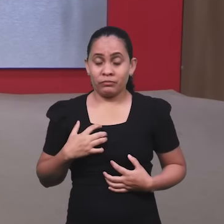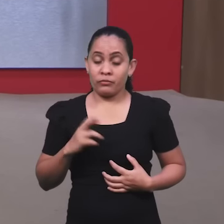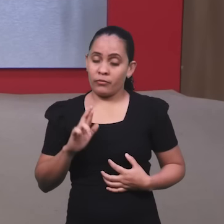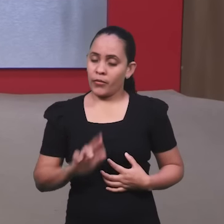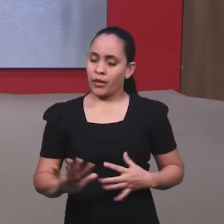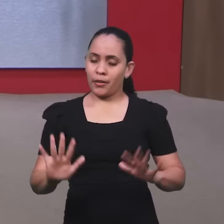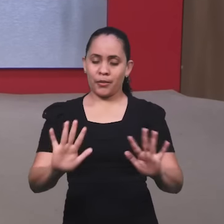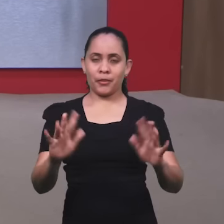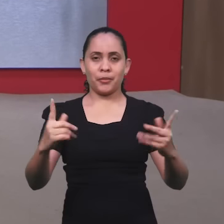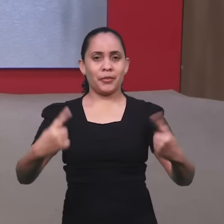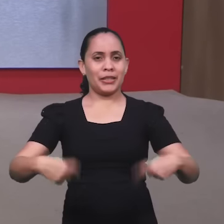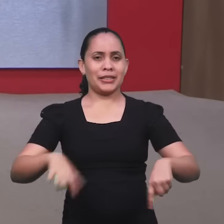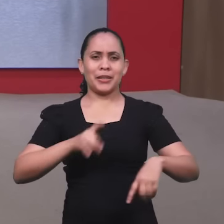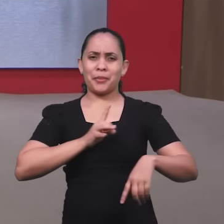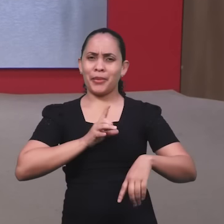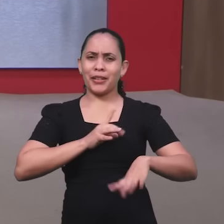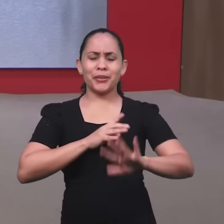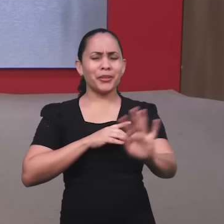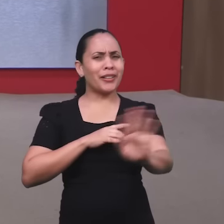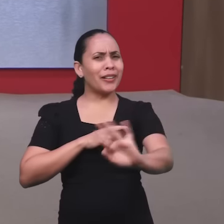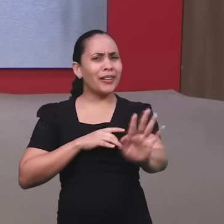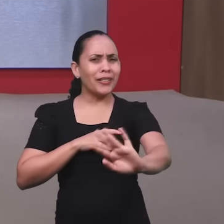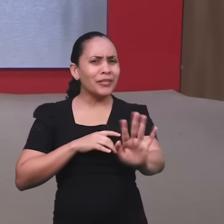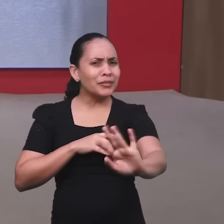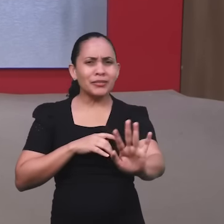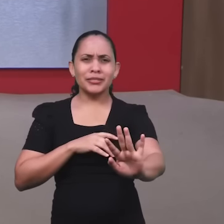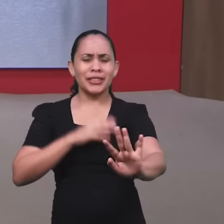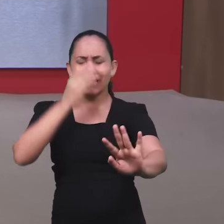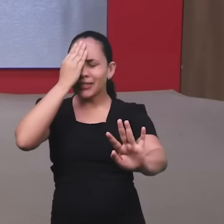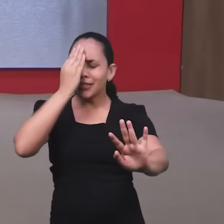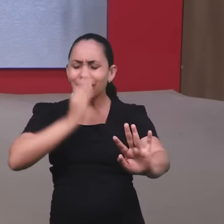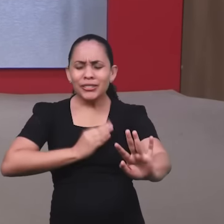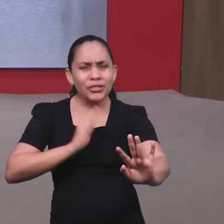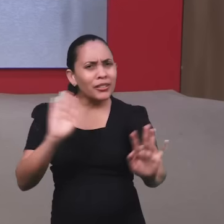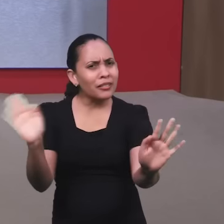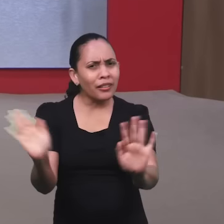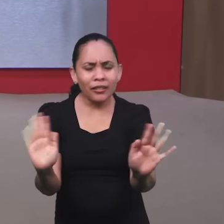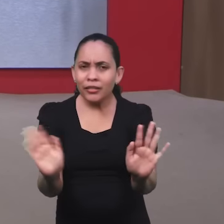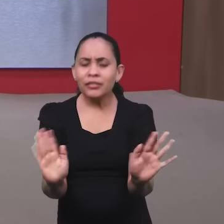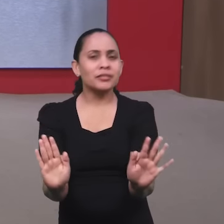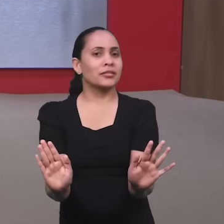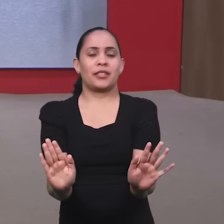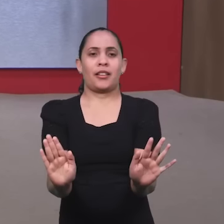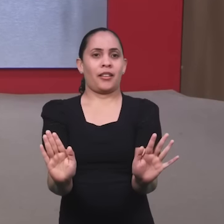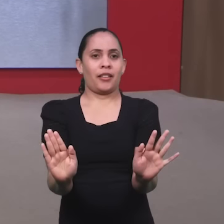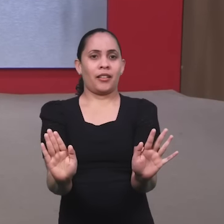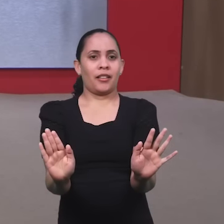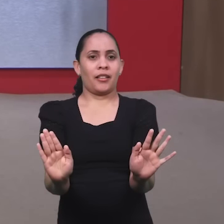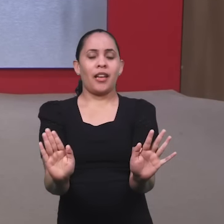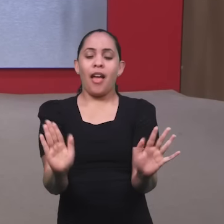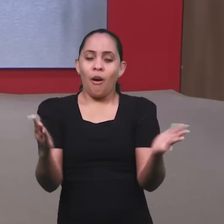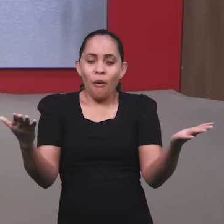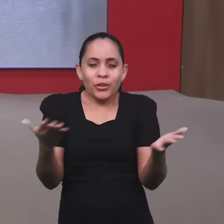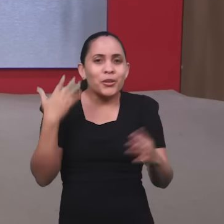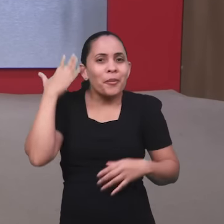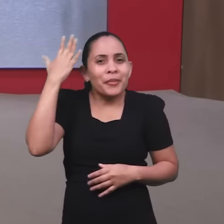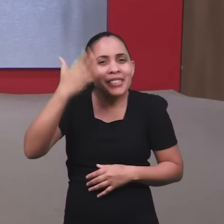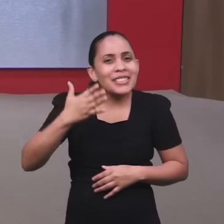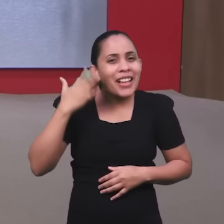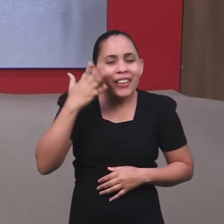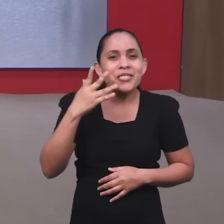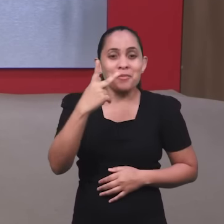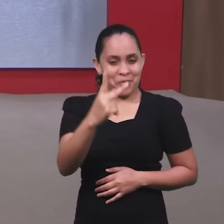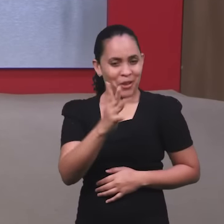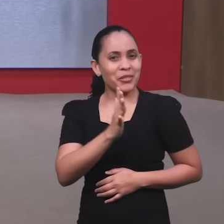não precisa ter medo, não deve desistir, ao contrário, aqui é uma palavra de esperança.